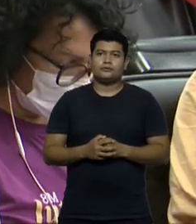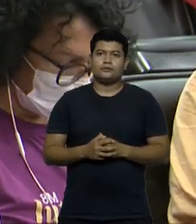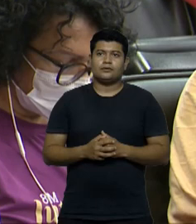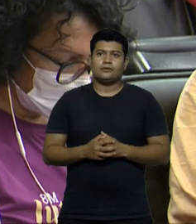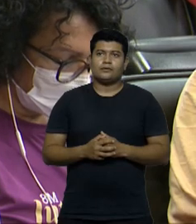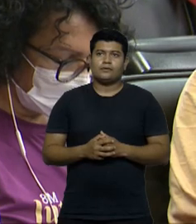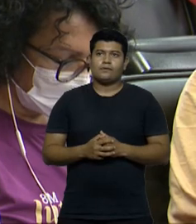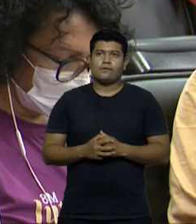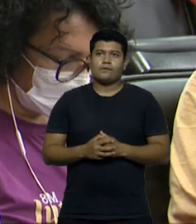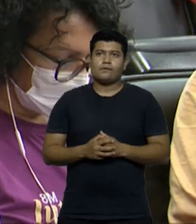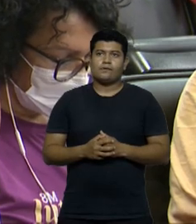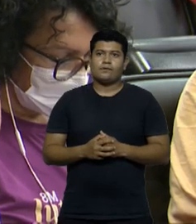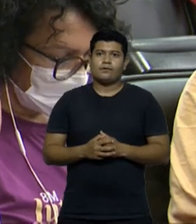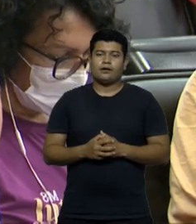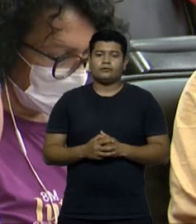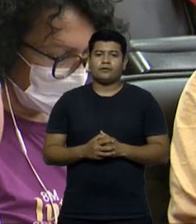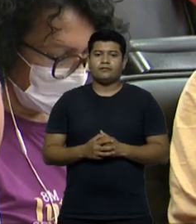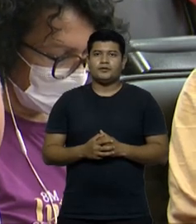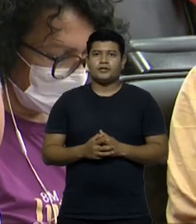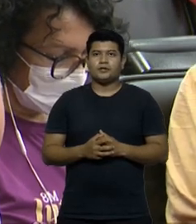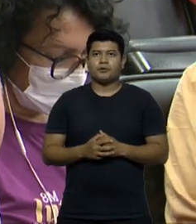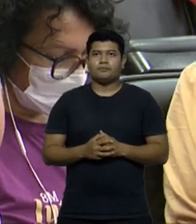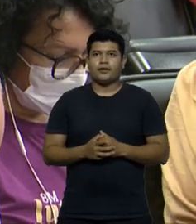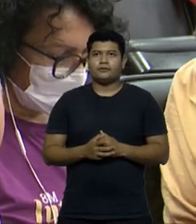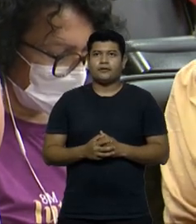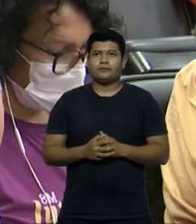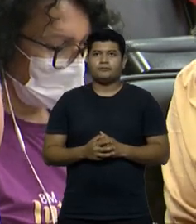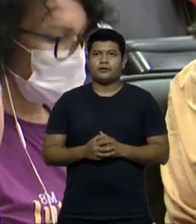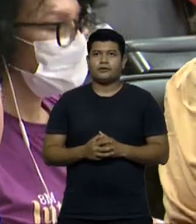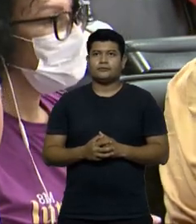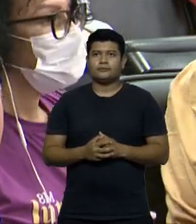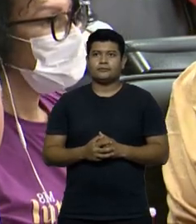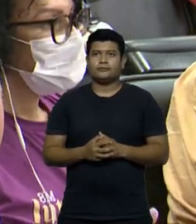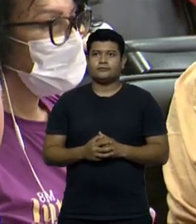não aconteceu as vagas não entraram